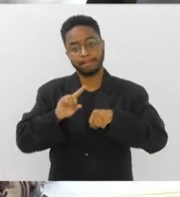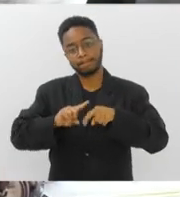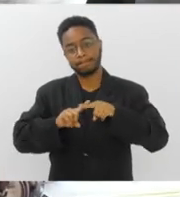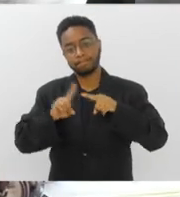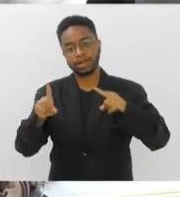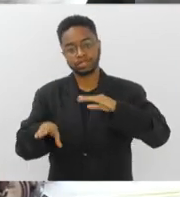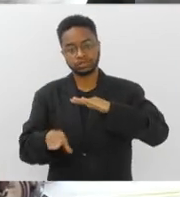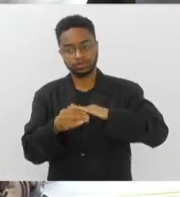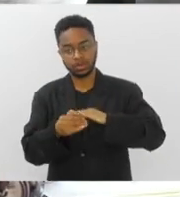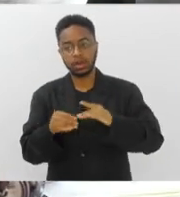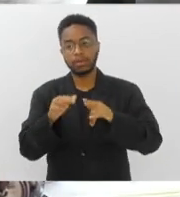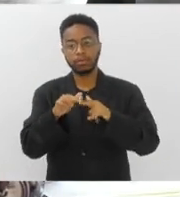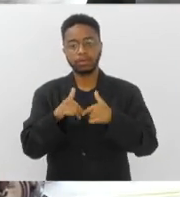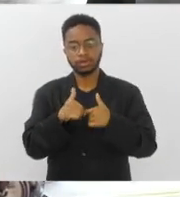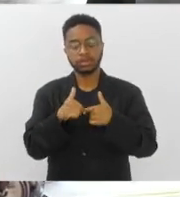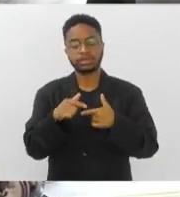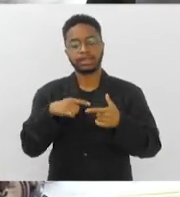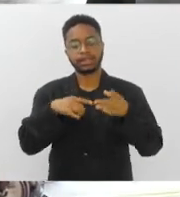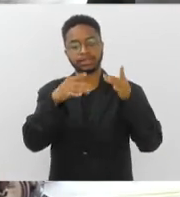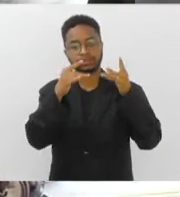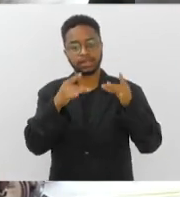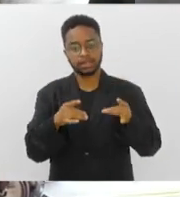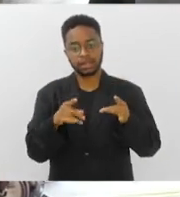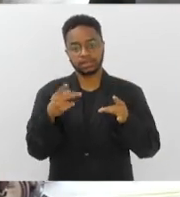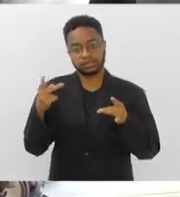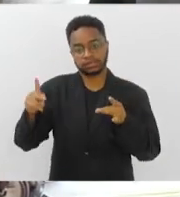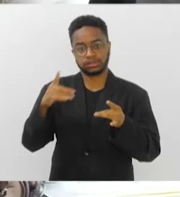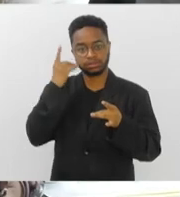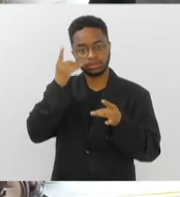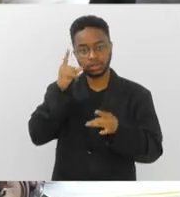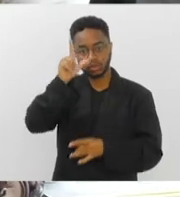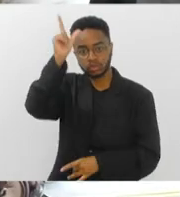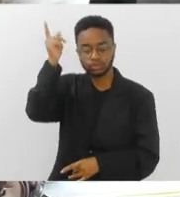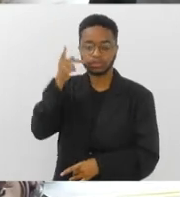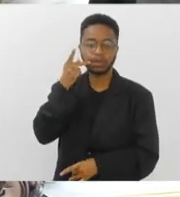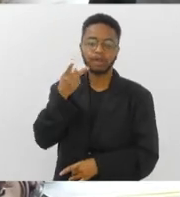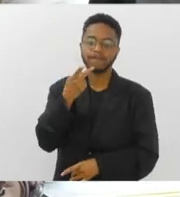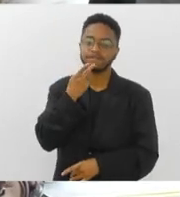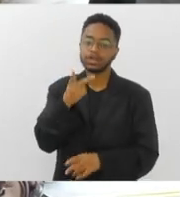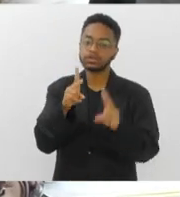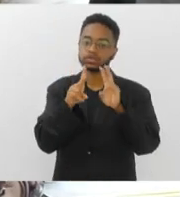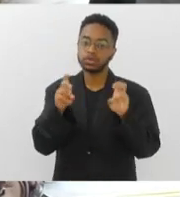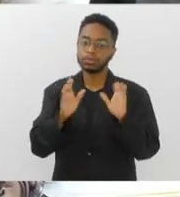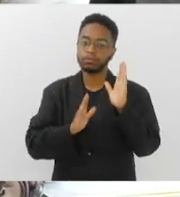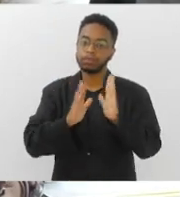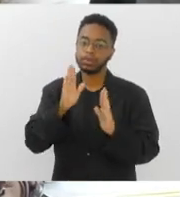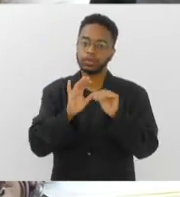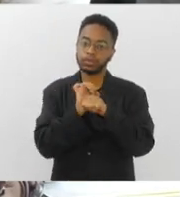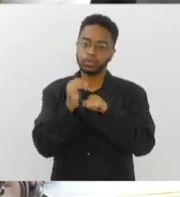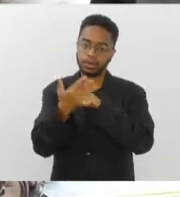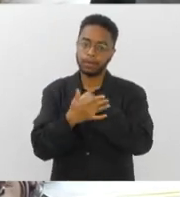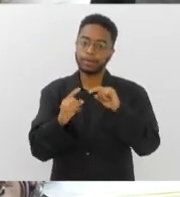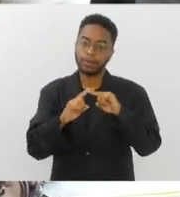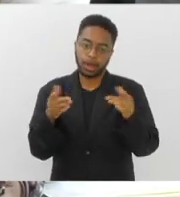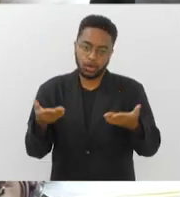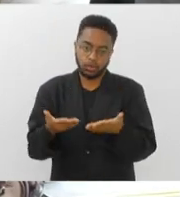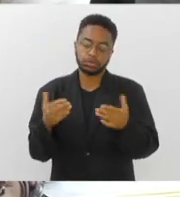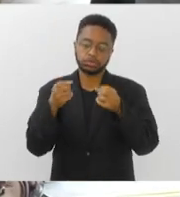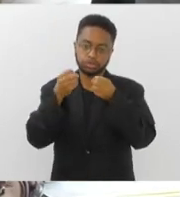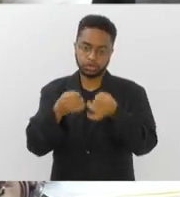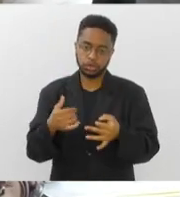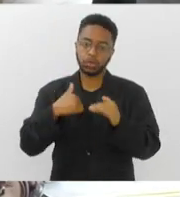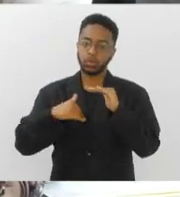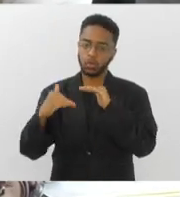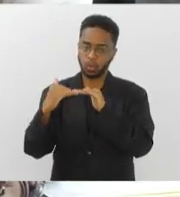detalhe apontado na lei do deputado Luiz Paulo, que mencionava a questão da Covid, e que agora é muito bem esclarecido também, e eu concordo com